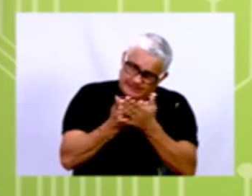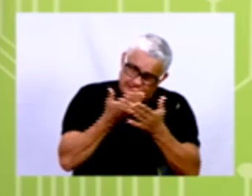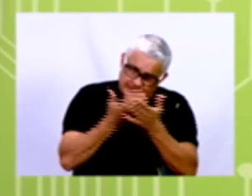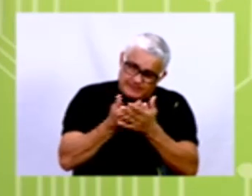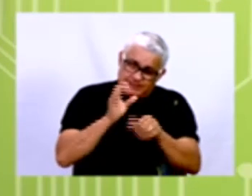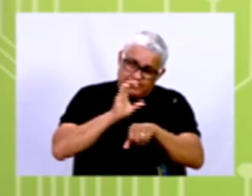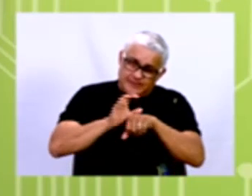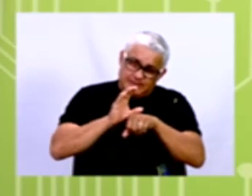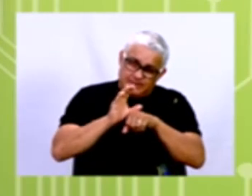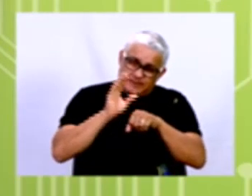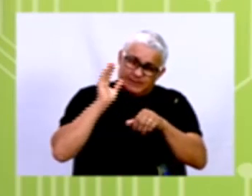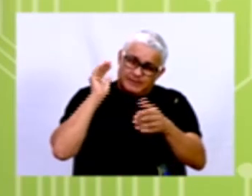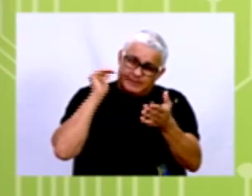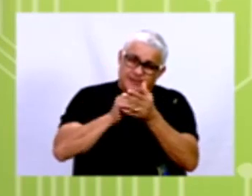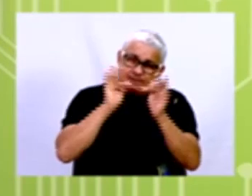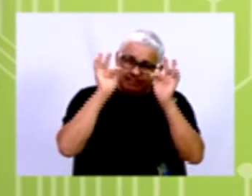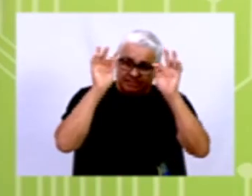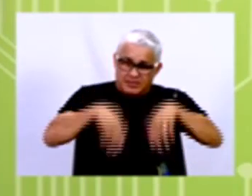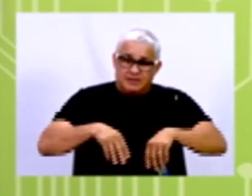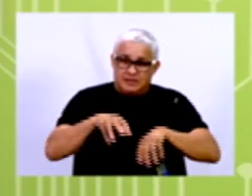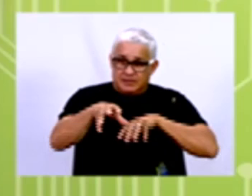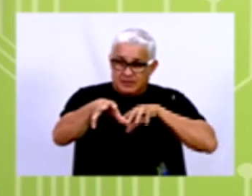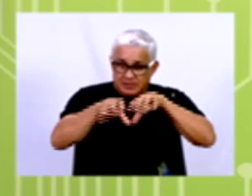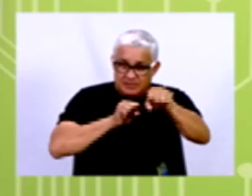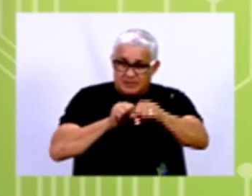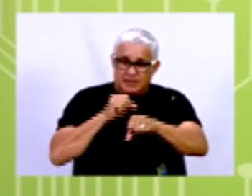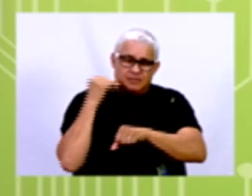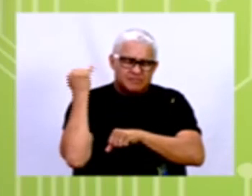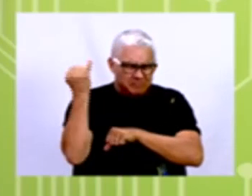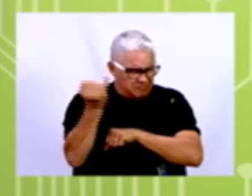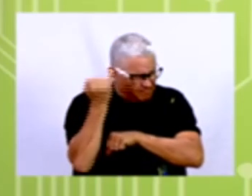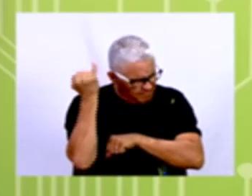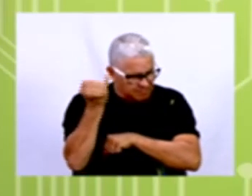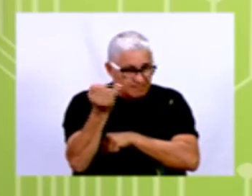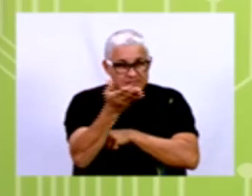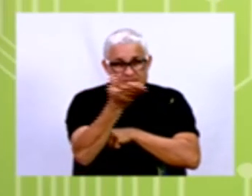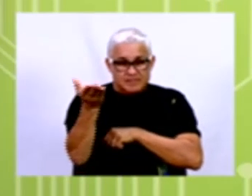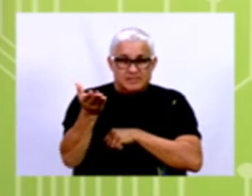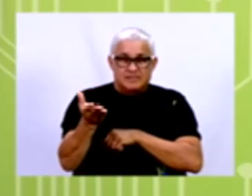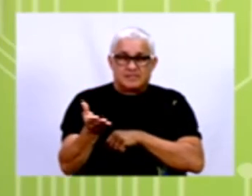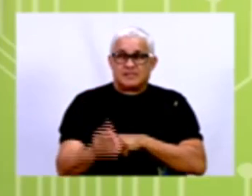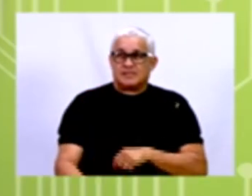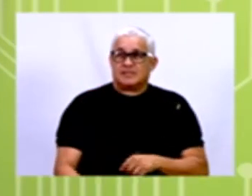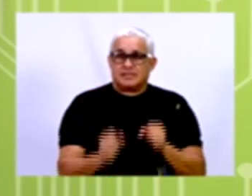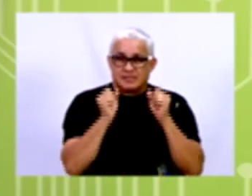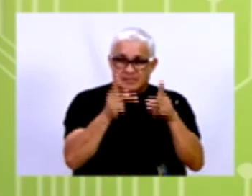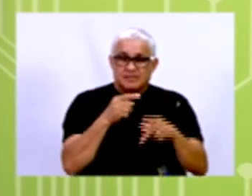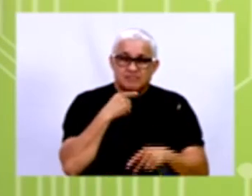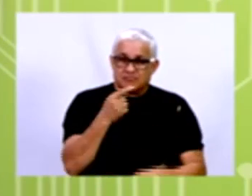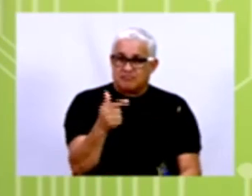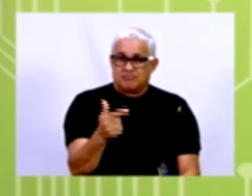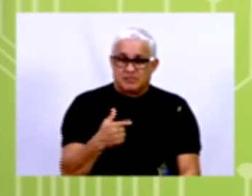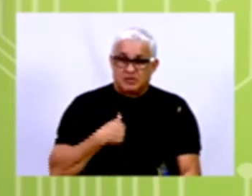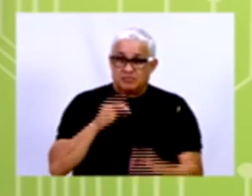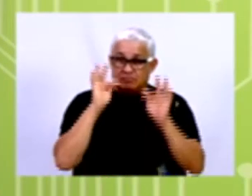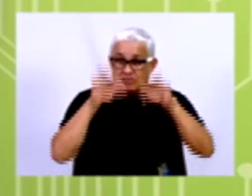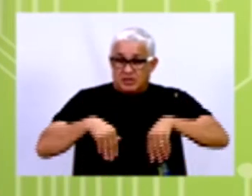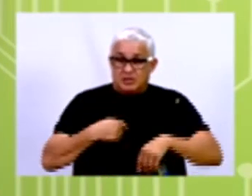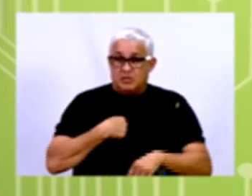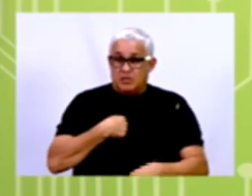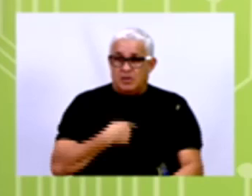até o final. Esse diploma será importante para você, eu não tenho dúvida disso, ok? Eu termino,